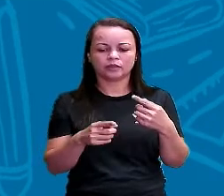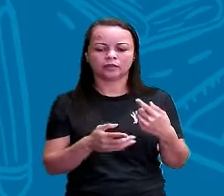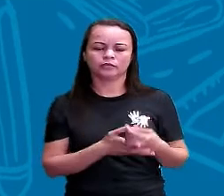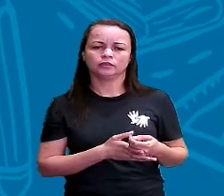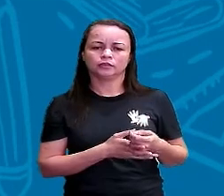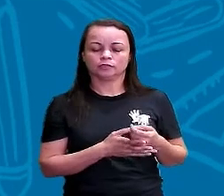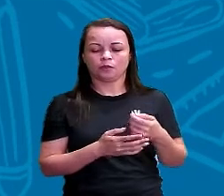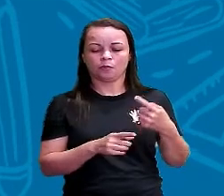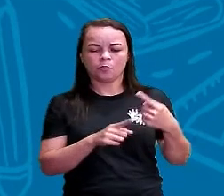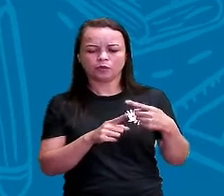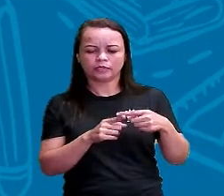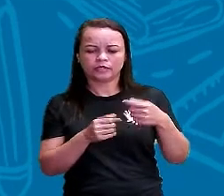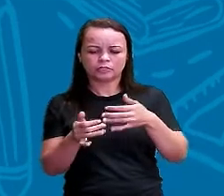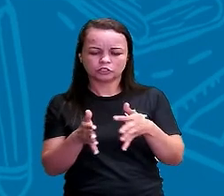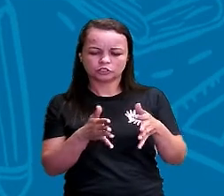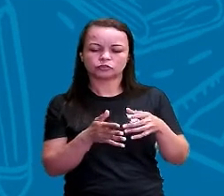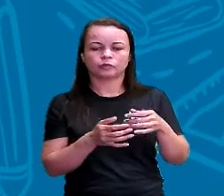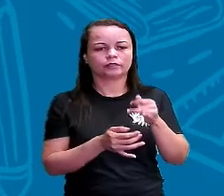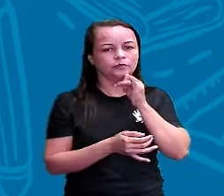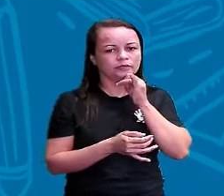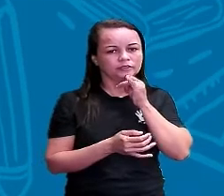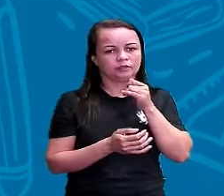estava doente.